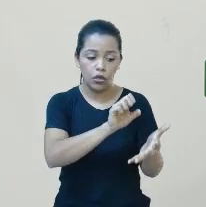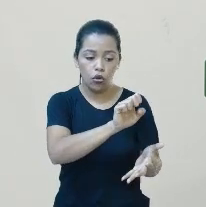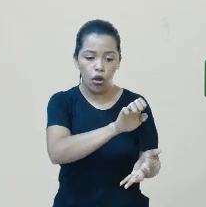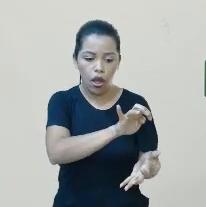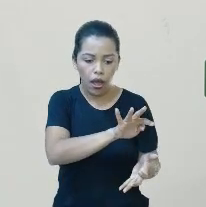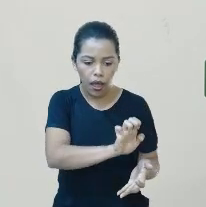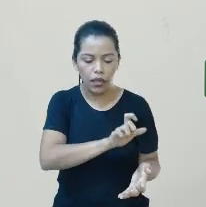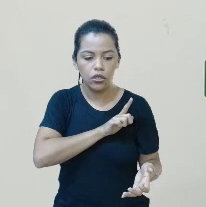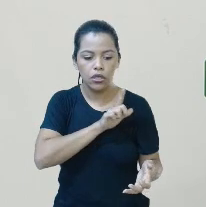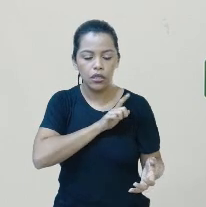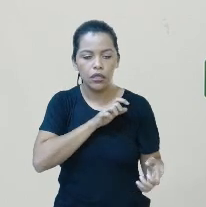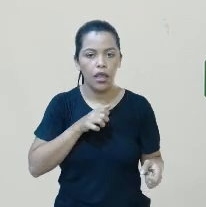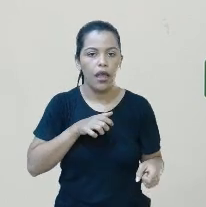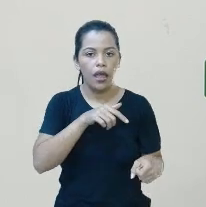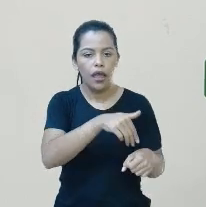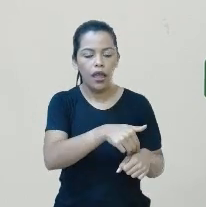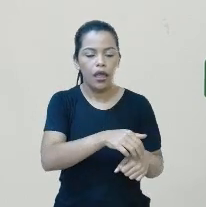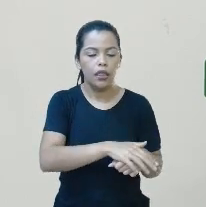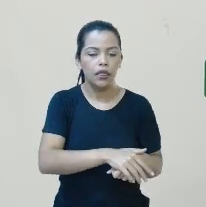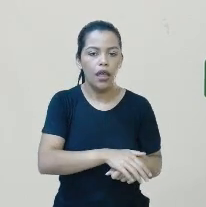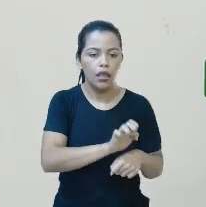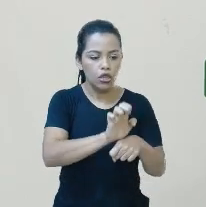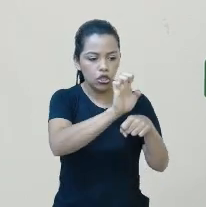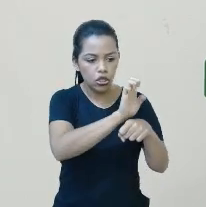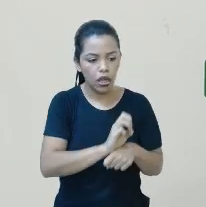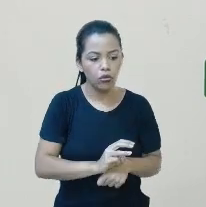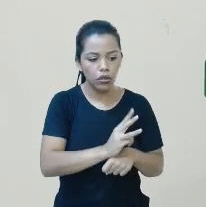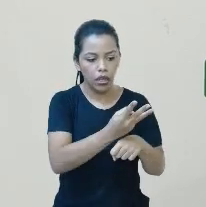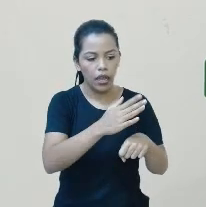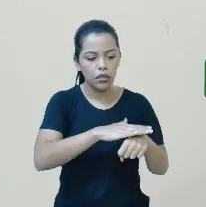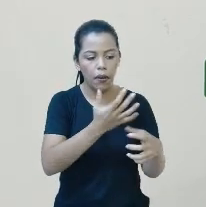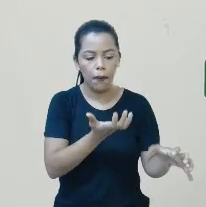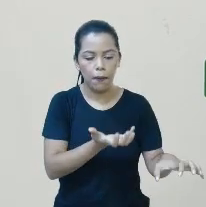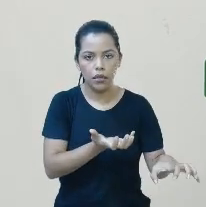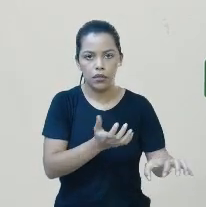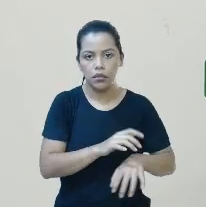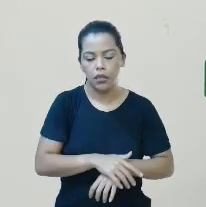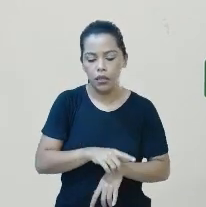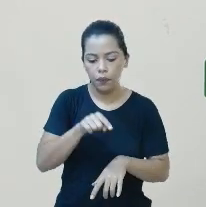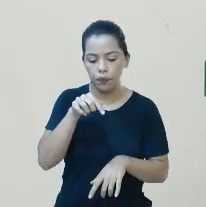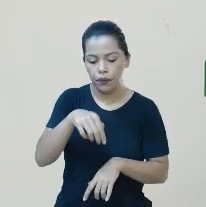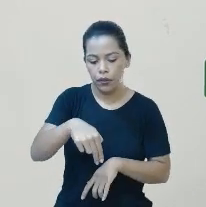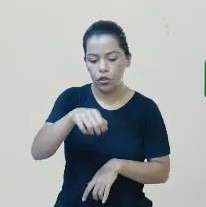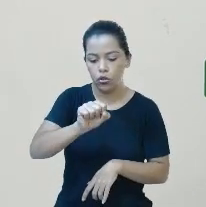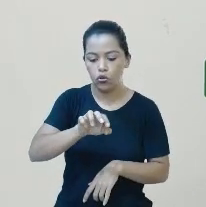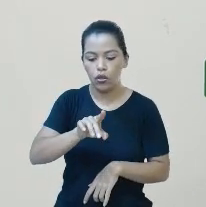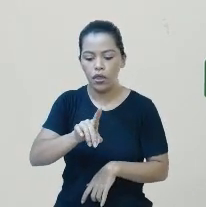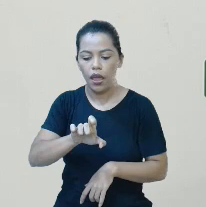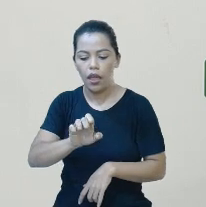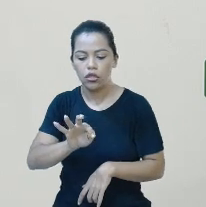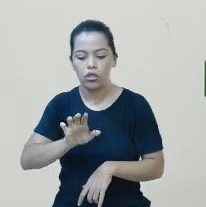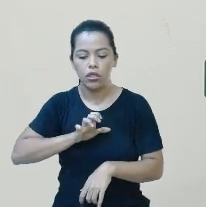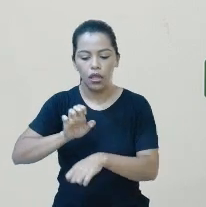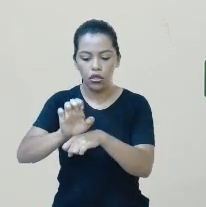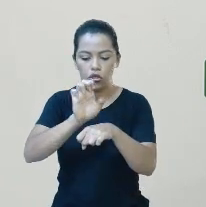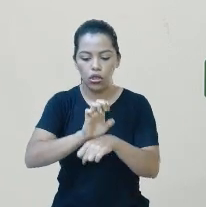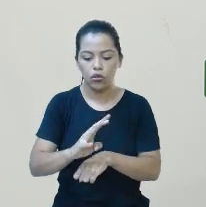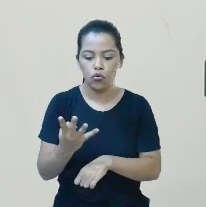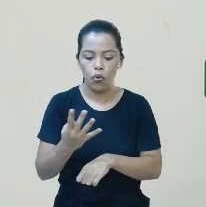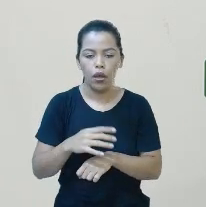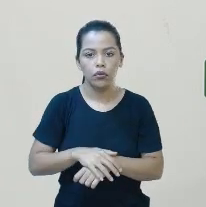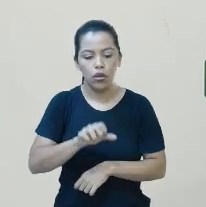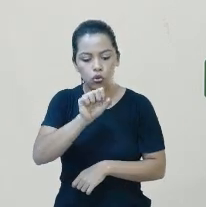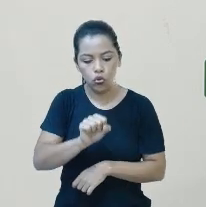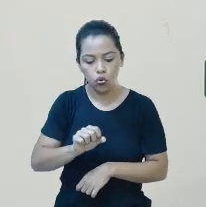estados, mais o Distrito Federal, que é Brasília. A região Sudeste com 4 estados. E, por fim,